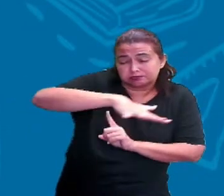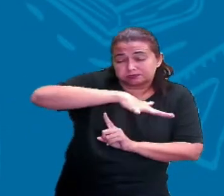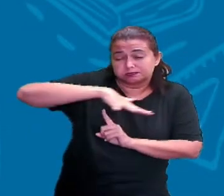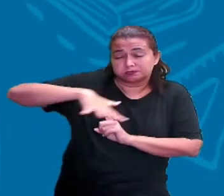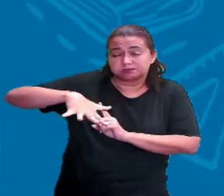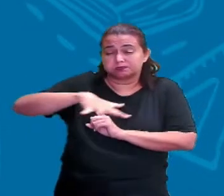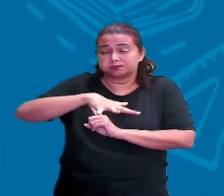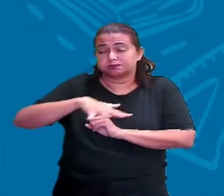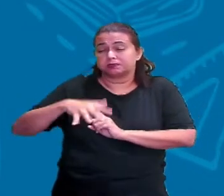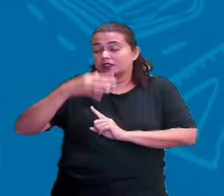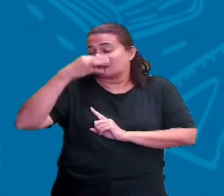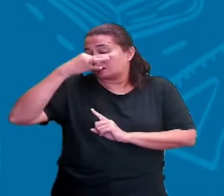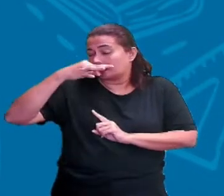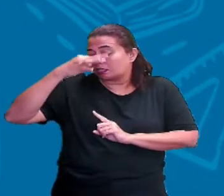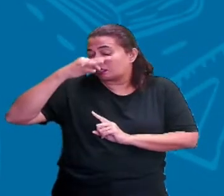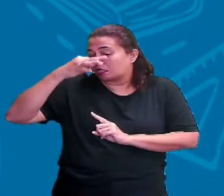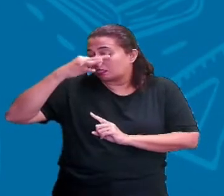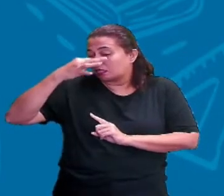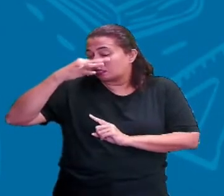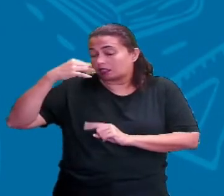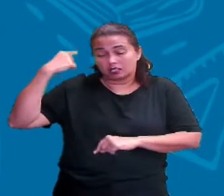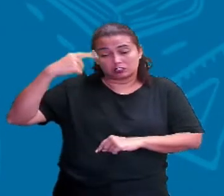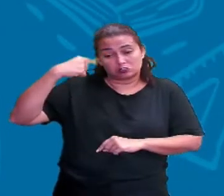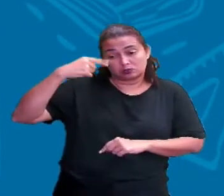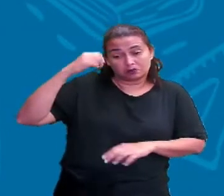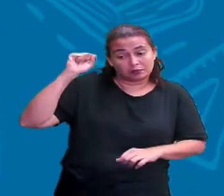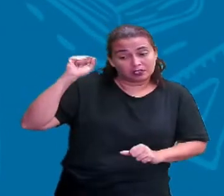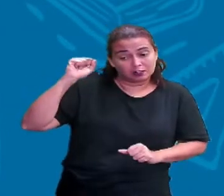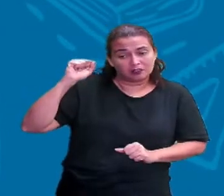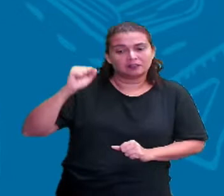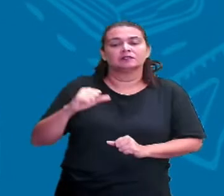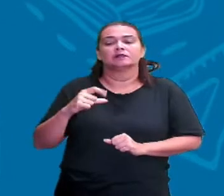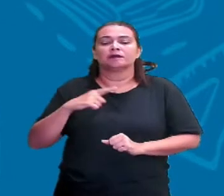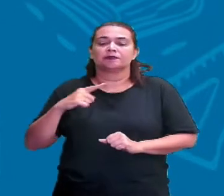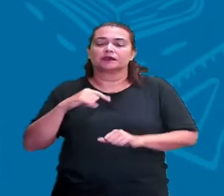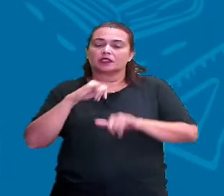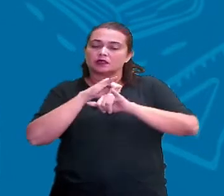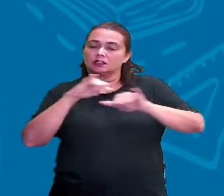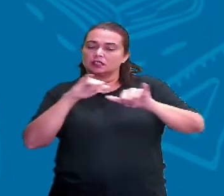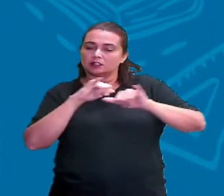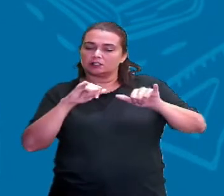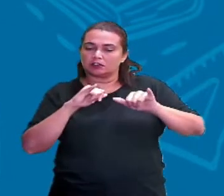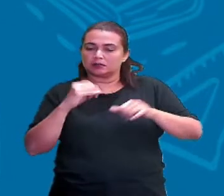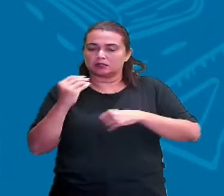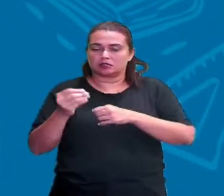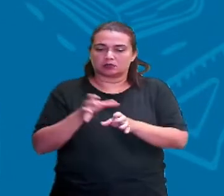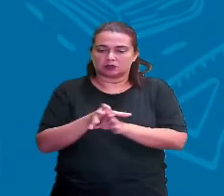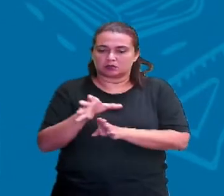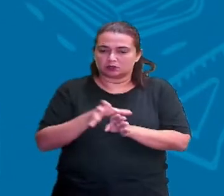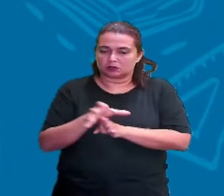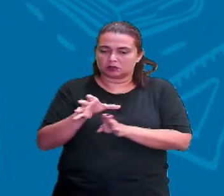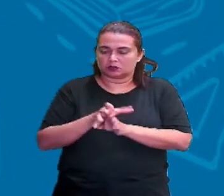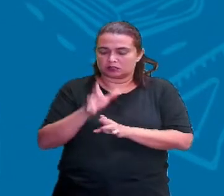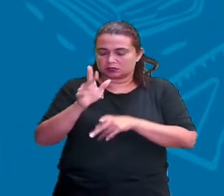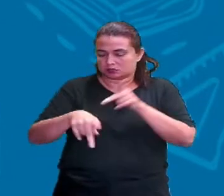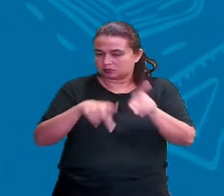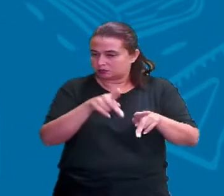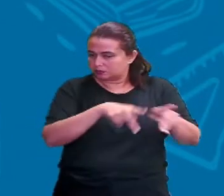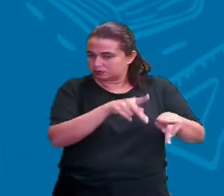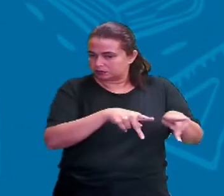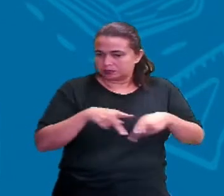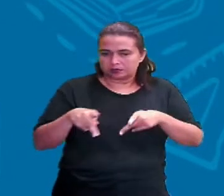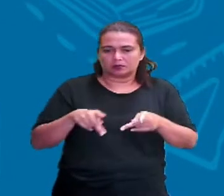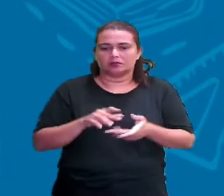a influenza espanhola. Então tem aqui algumas informações com conselhos ao povo. Então, primeiro